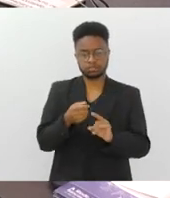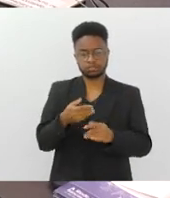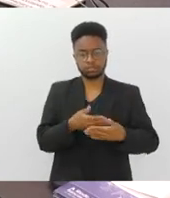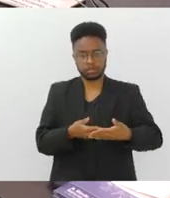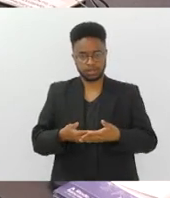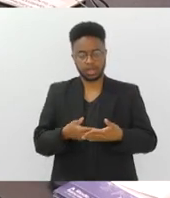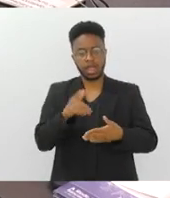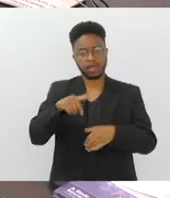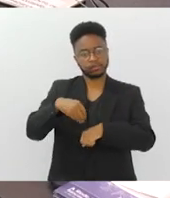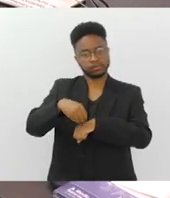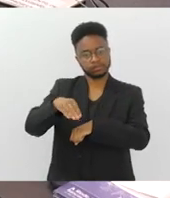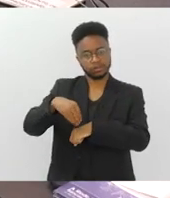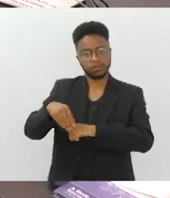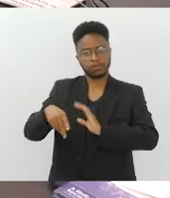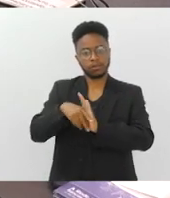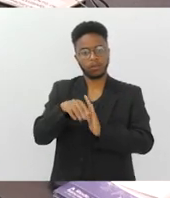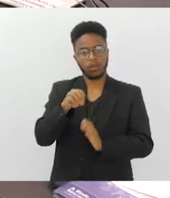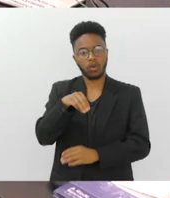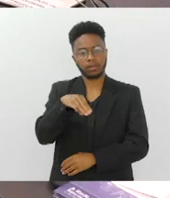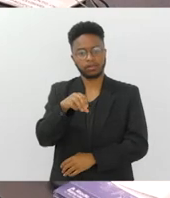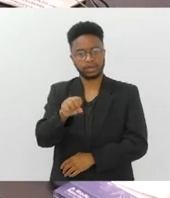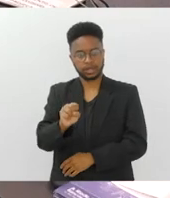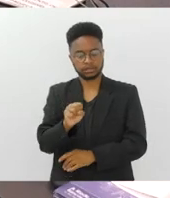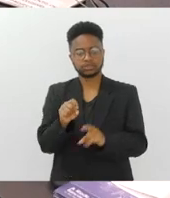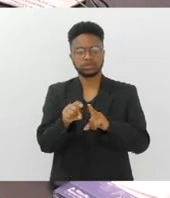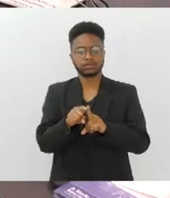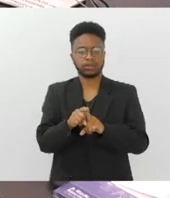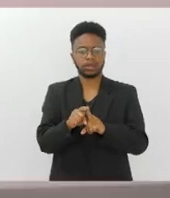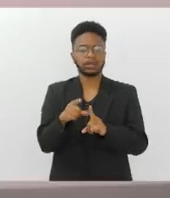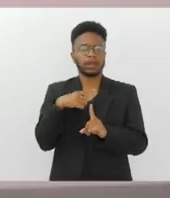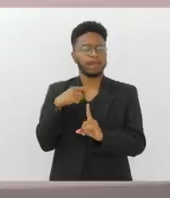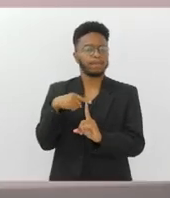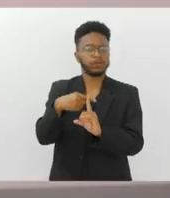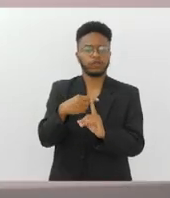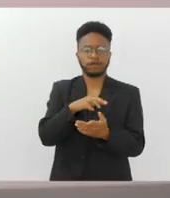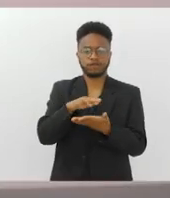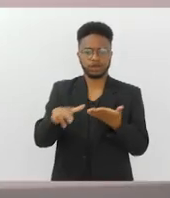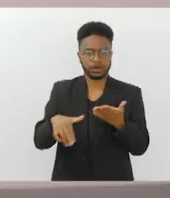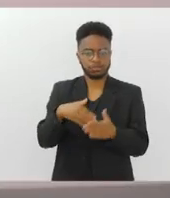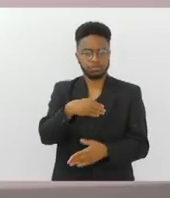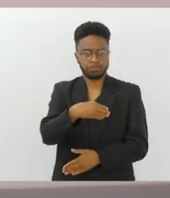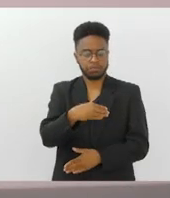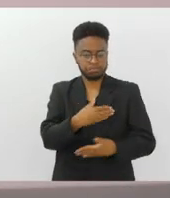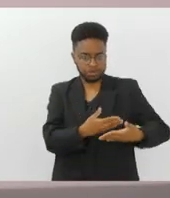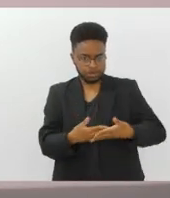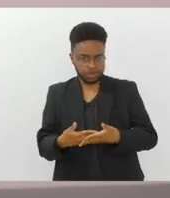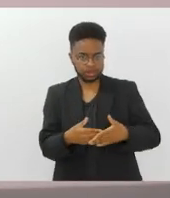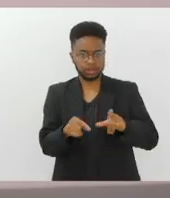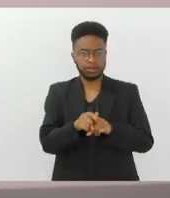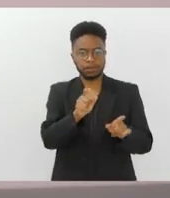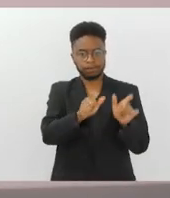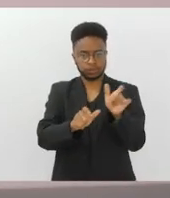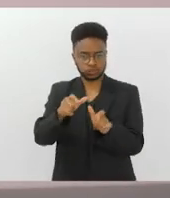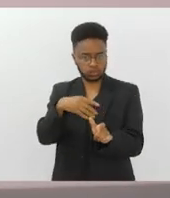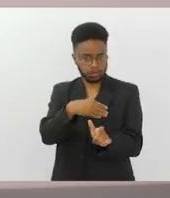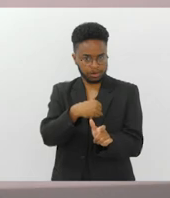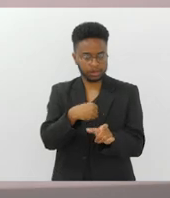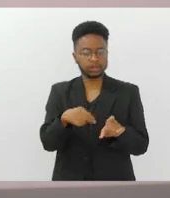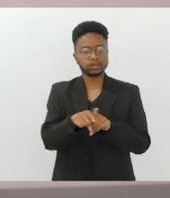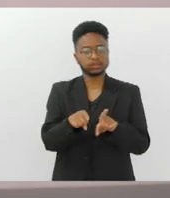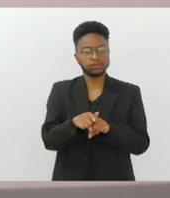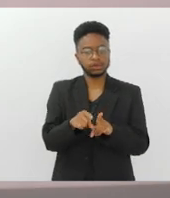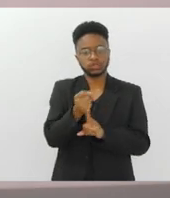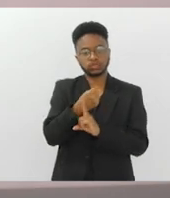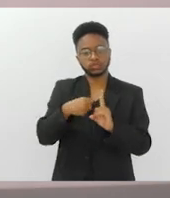Saúde, devido aos inúmeros benefícios para a saúde do bebê, da pessoa que amamenta e da sociedade como um todo. No